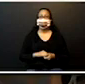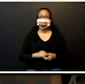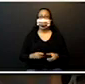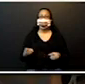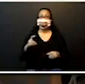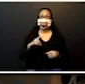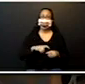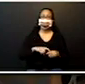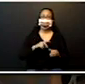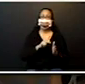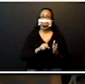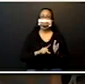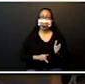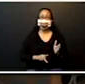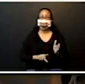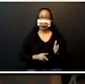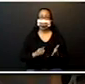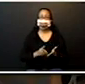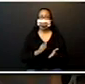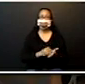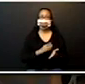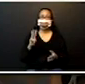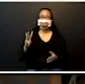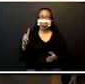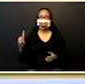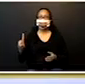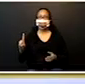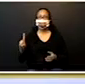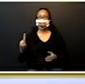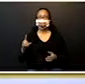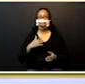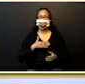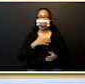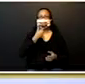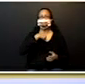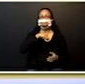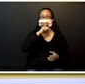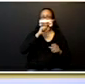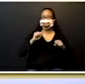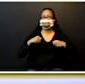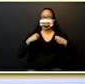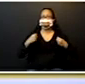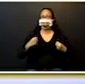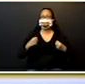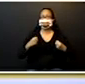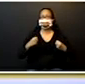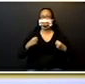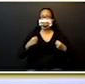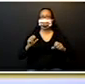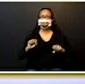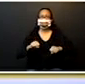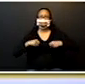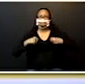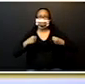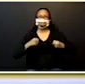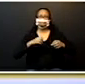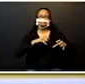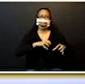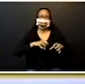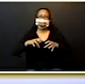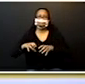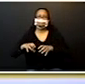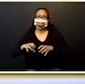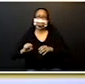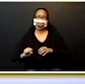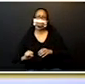Voltando ao poema da página 31. Olha lá, meu pai é forte, forte, tão forte, que arrasta o polo